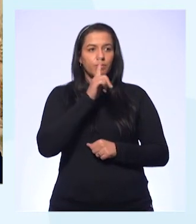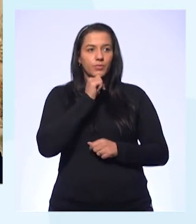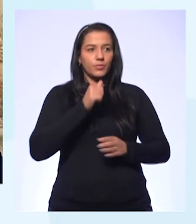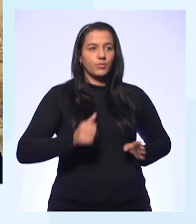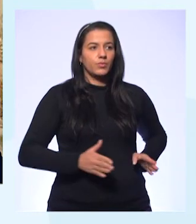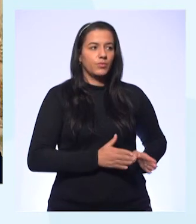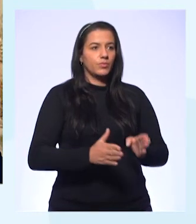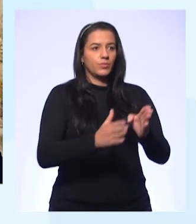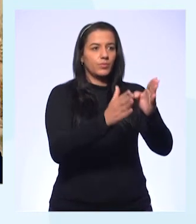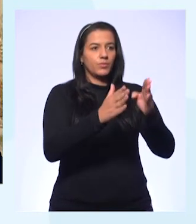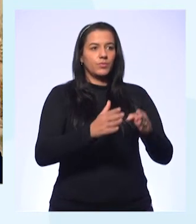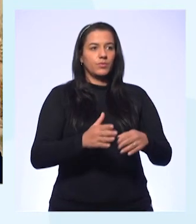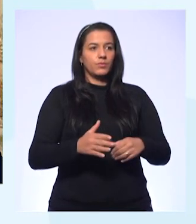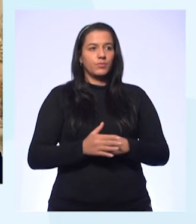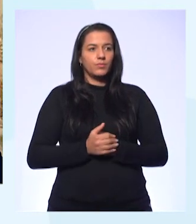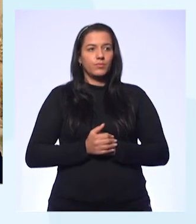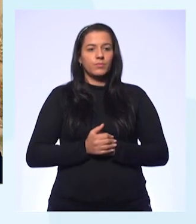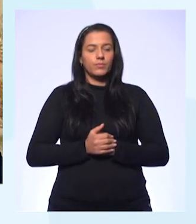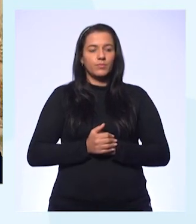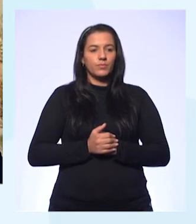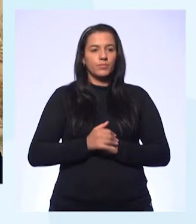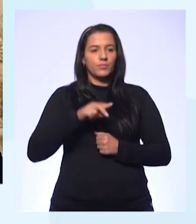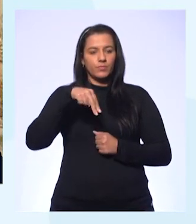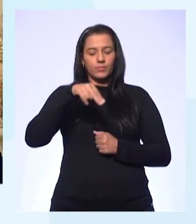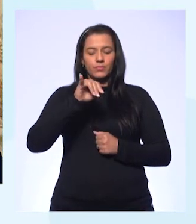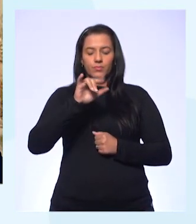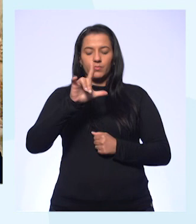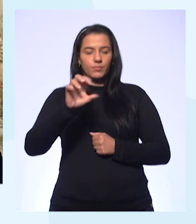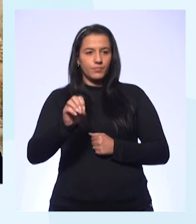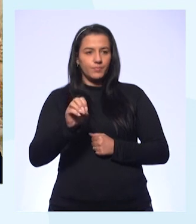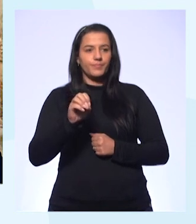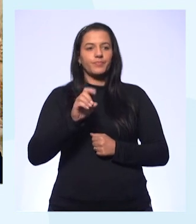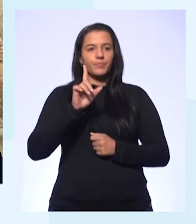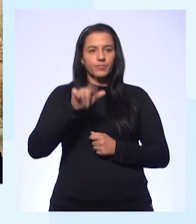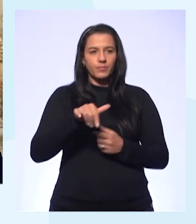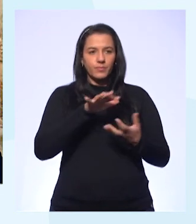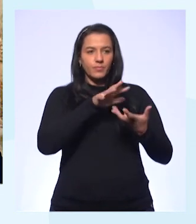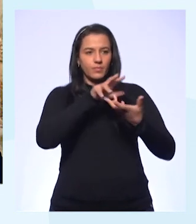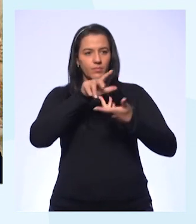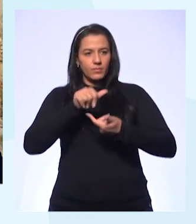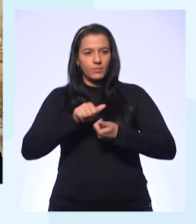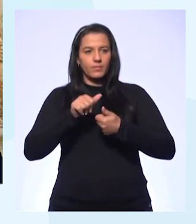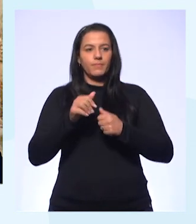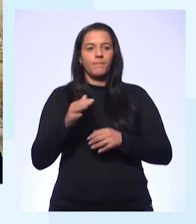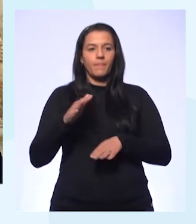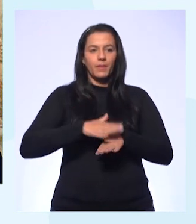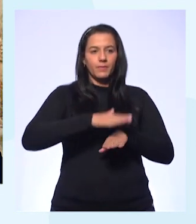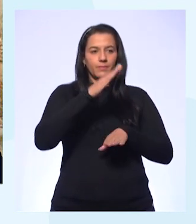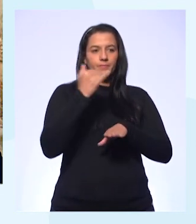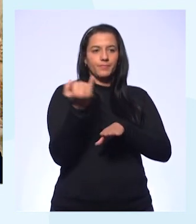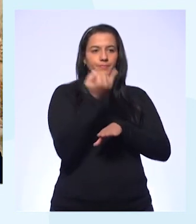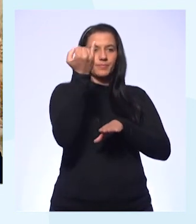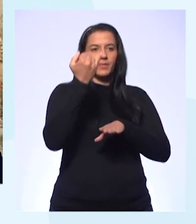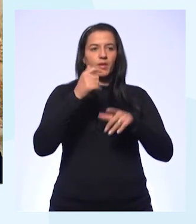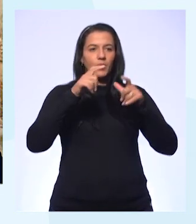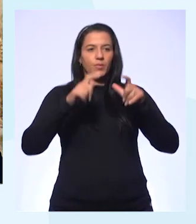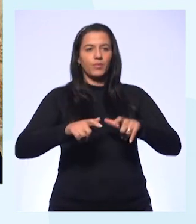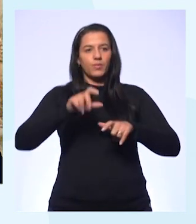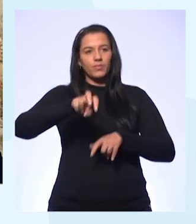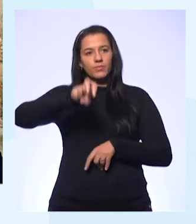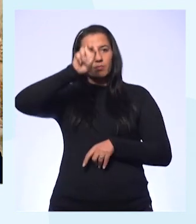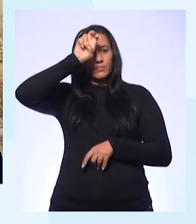um dos rios mais importantes do planeta, né? Lembrando que tem uma velha frase, né? O Egito é a dádiva